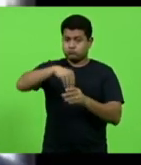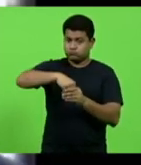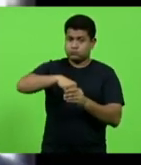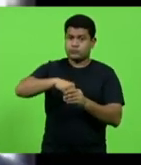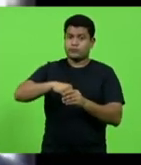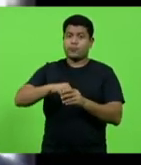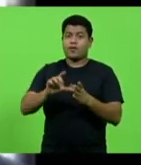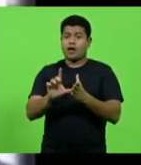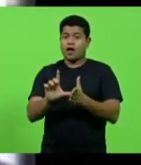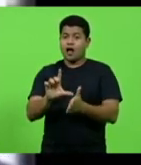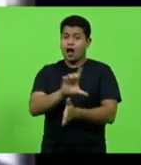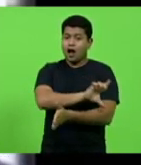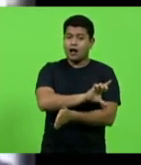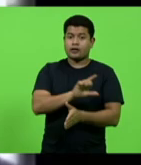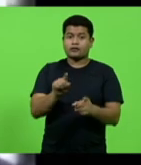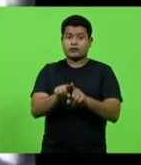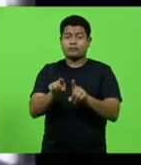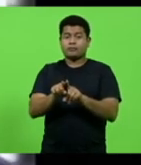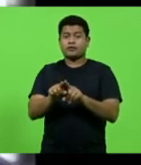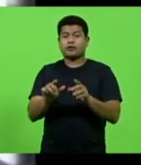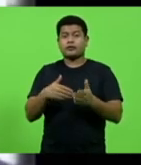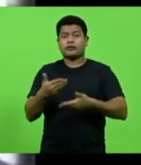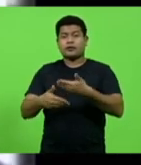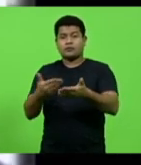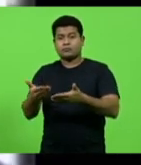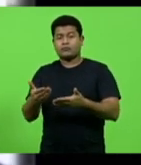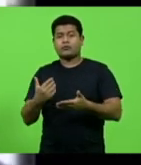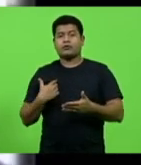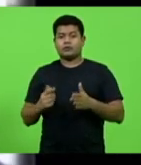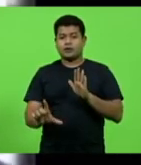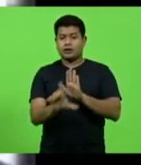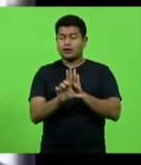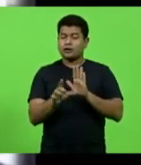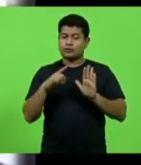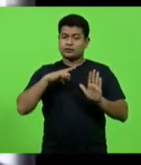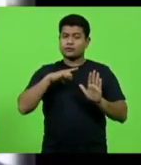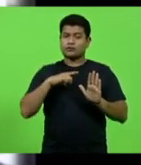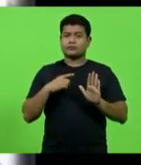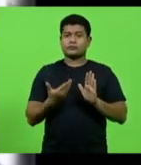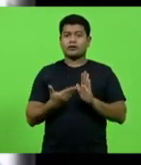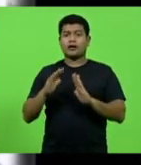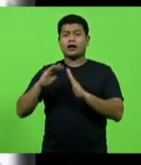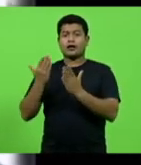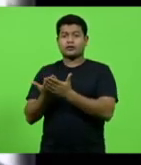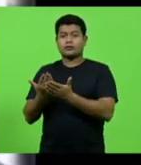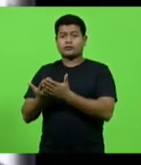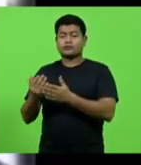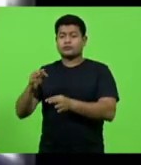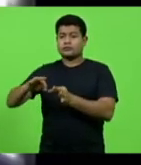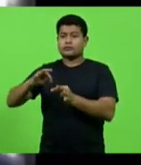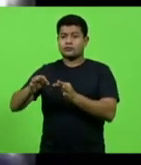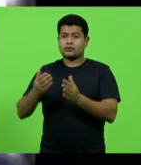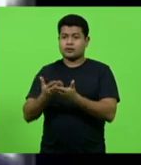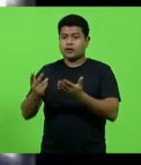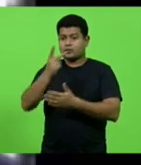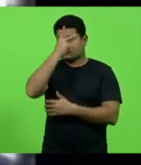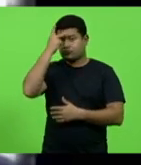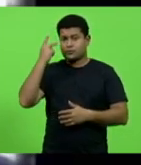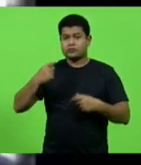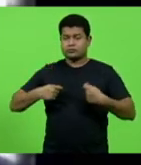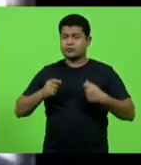da oficialização da escola como a instituição na qual as crianças deveriam estudar,